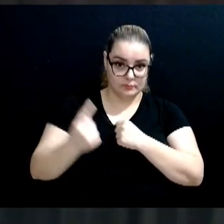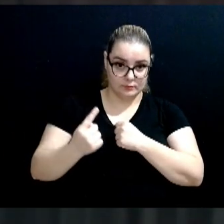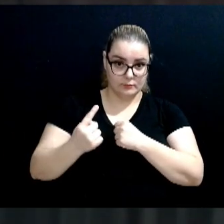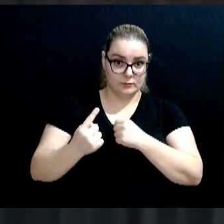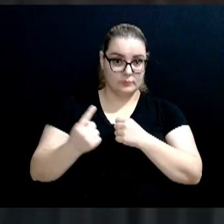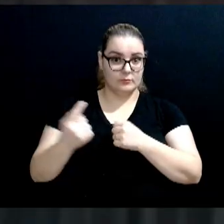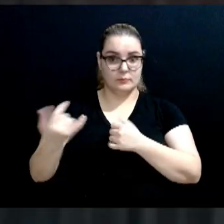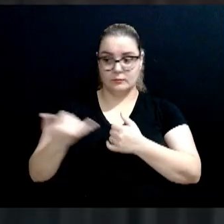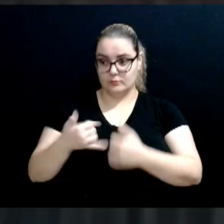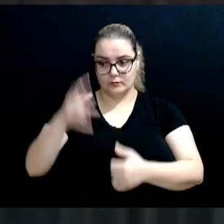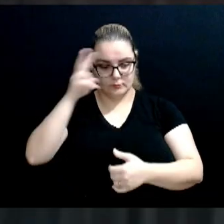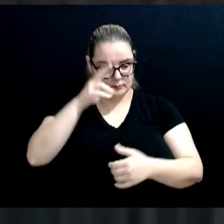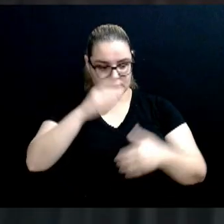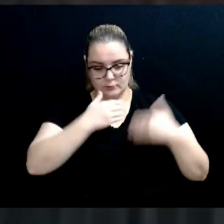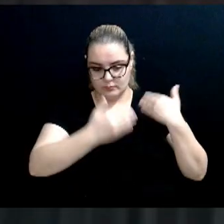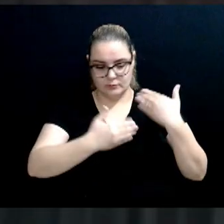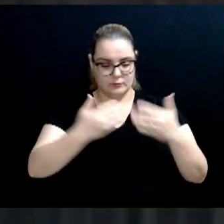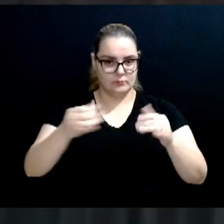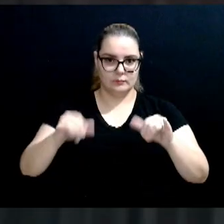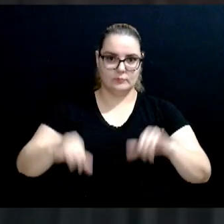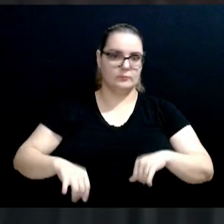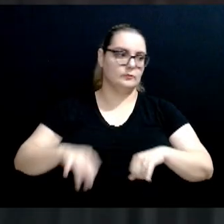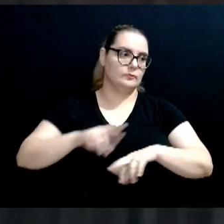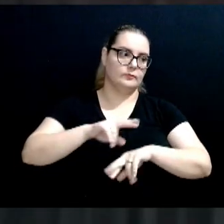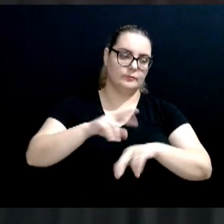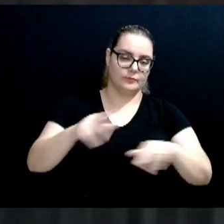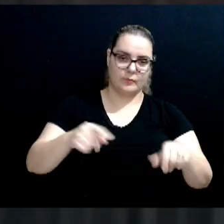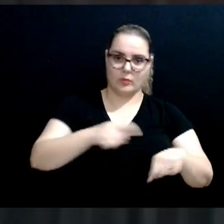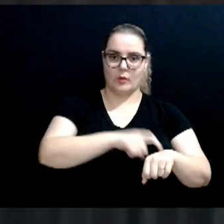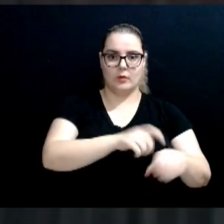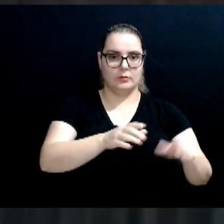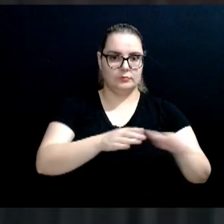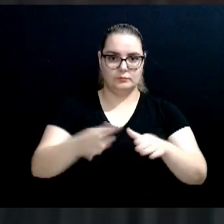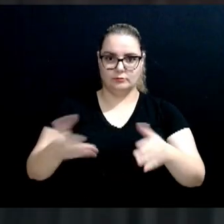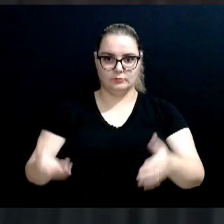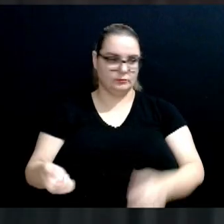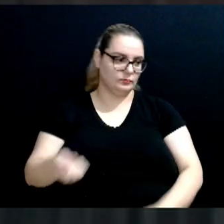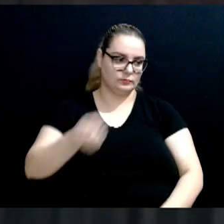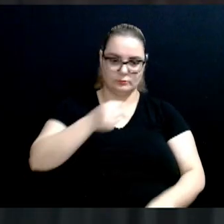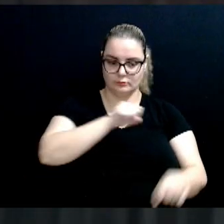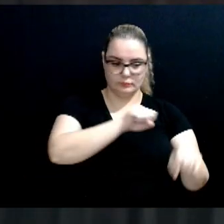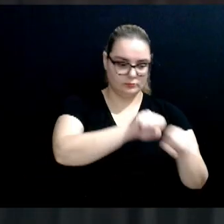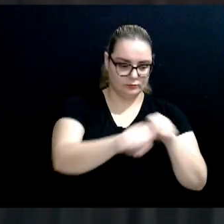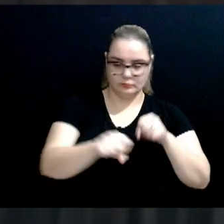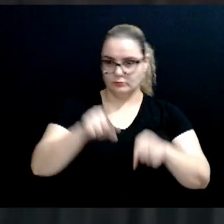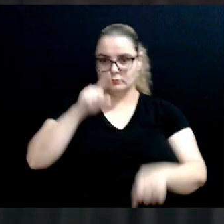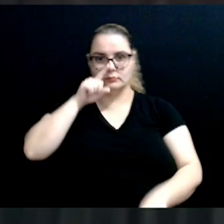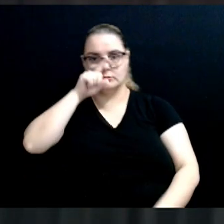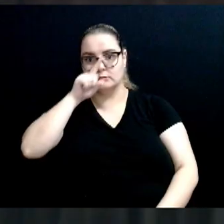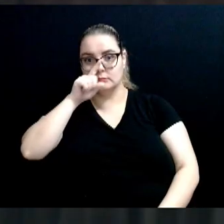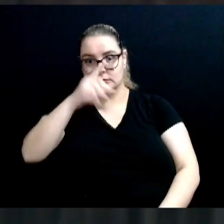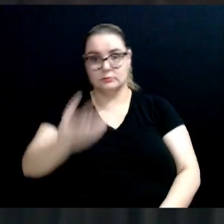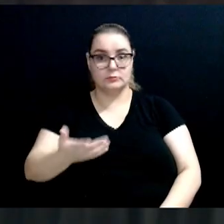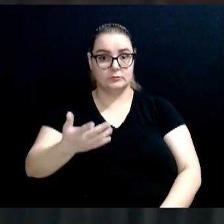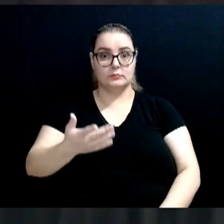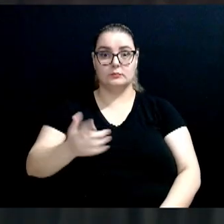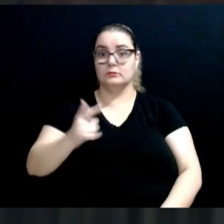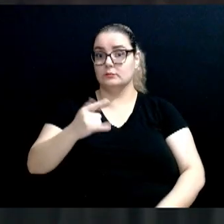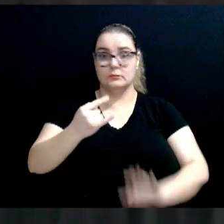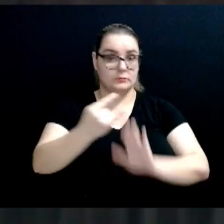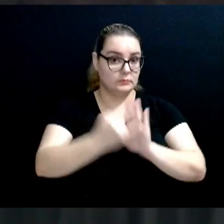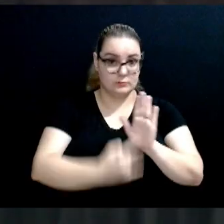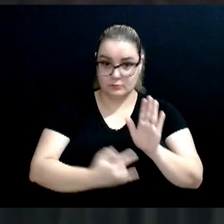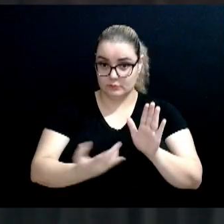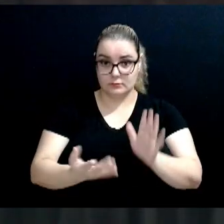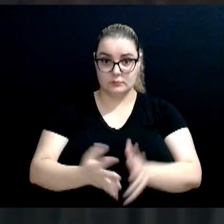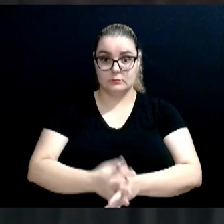história, sofreu inúmeras situações de abusos, perigo, não sem documentos, ou